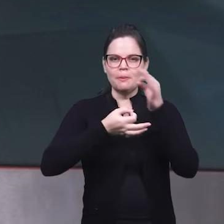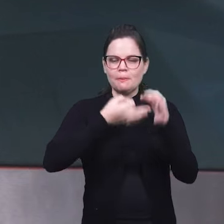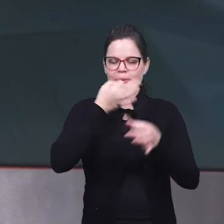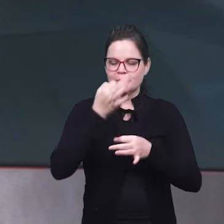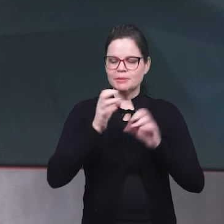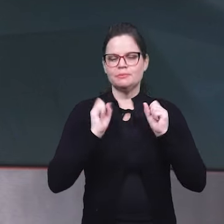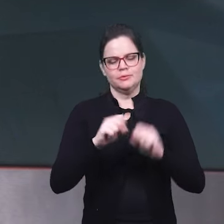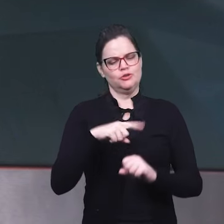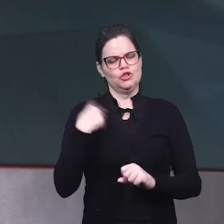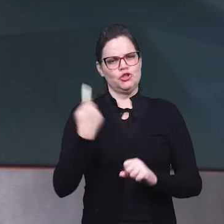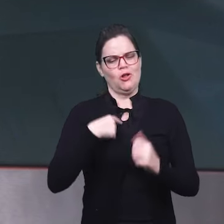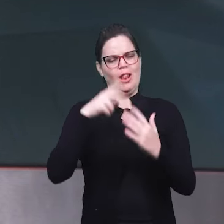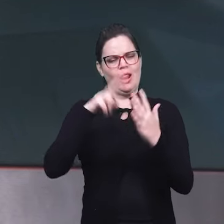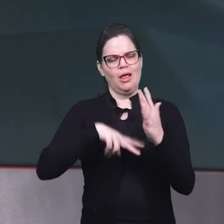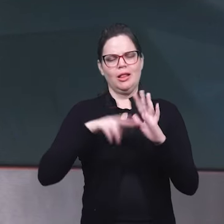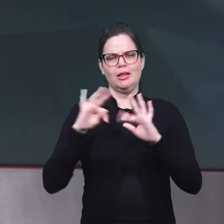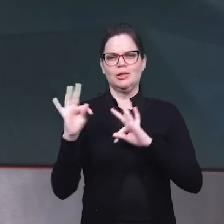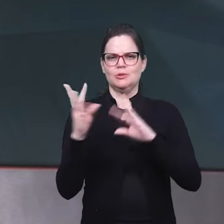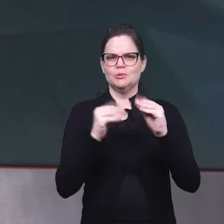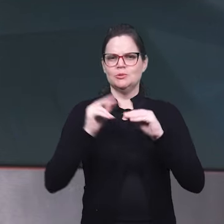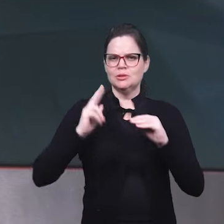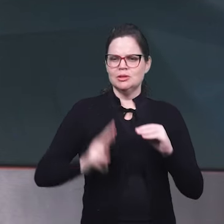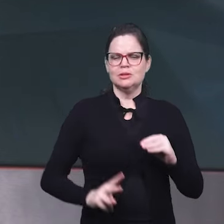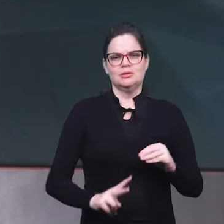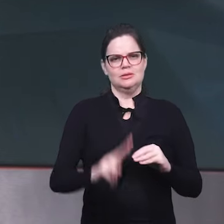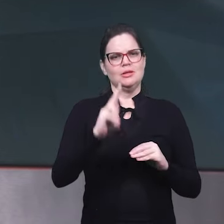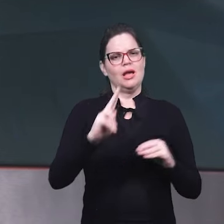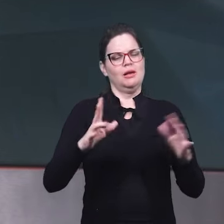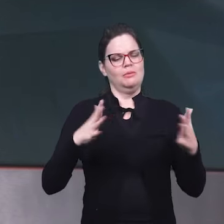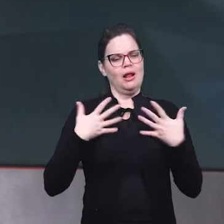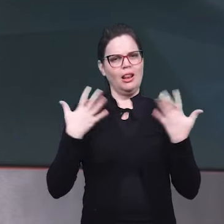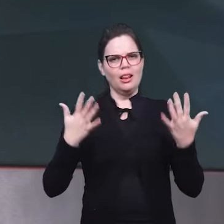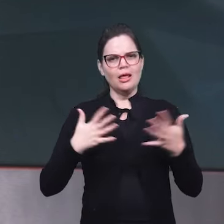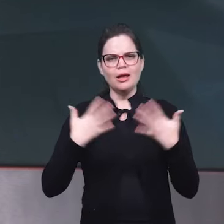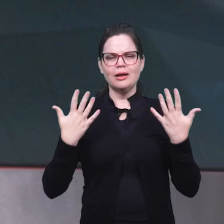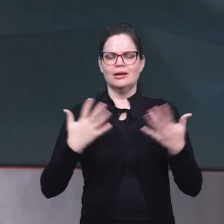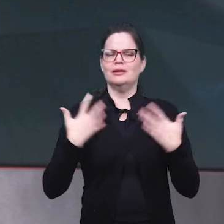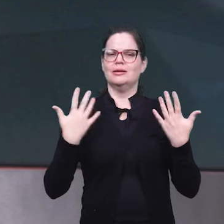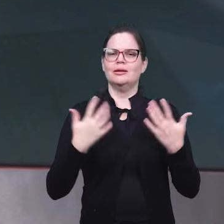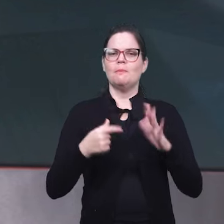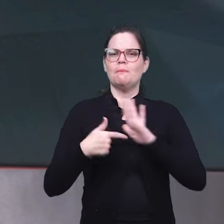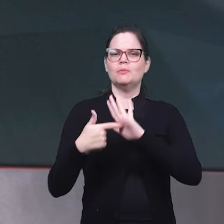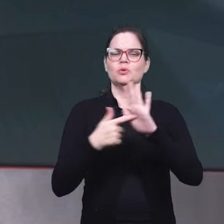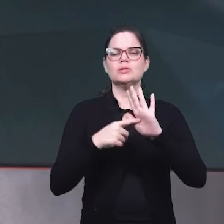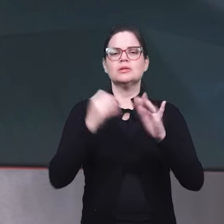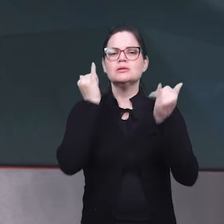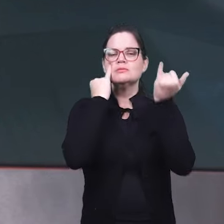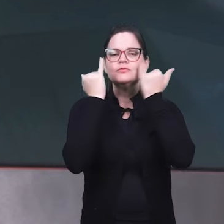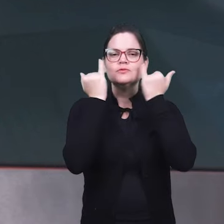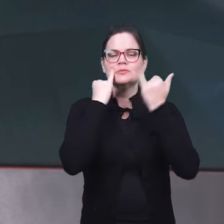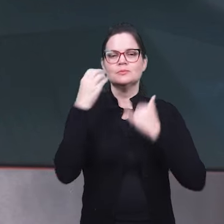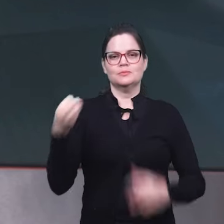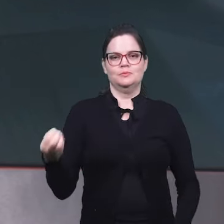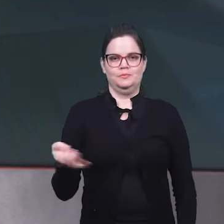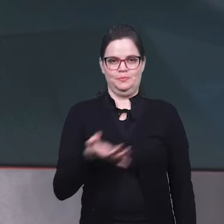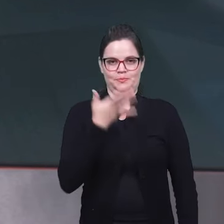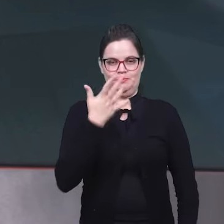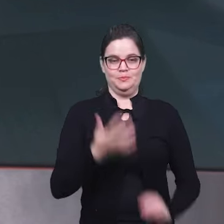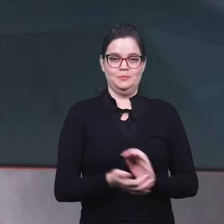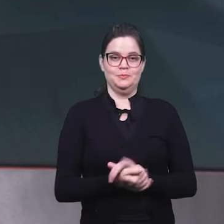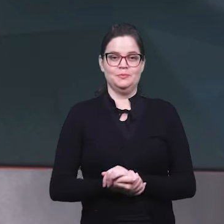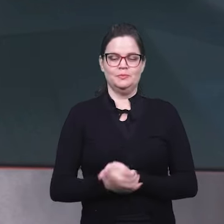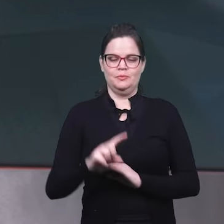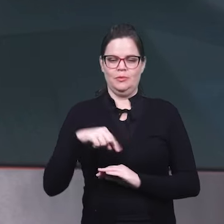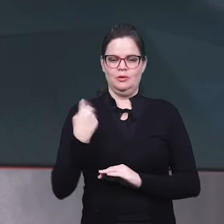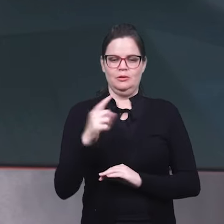estamos sempre à disposição, sempre com muita alegria, trazendo uma informação para você,